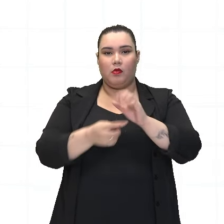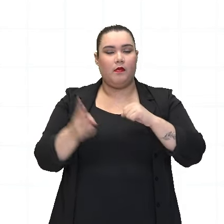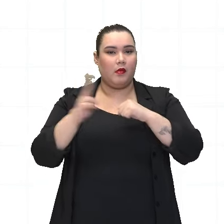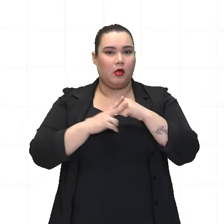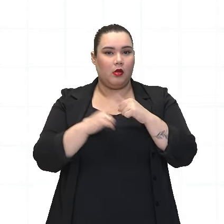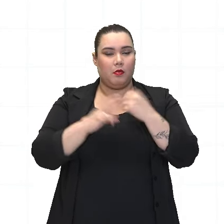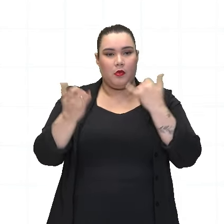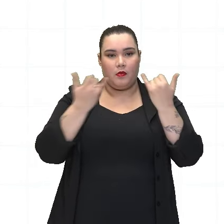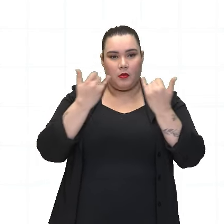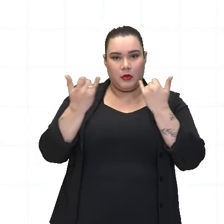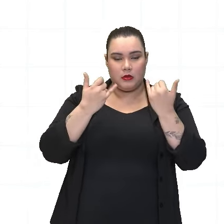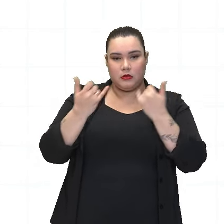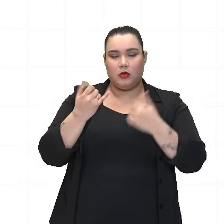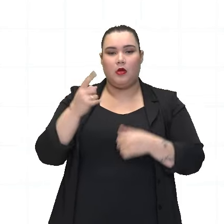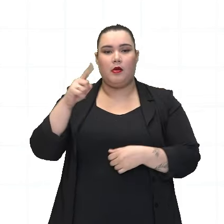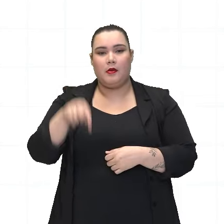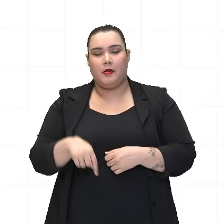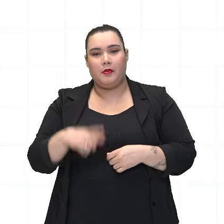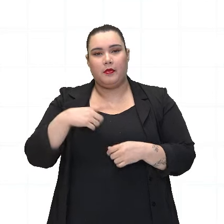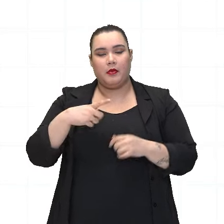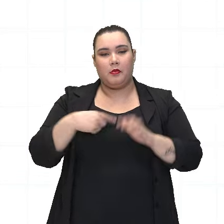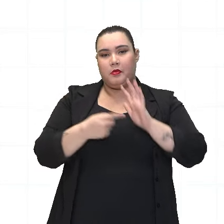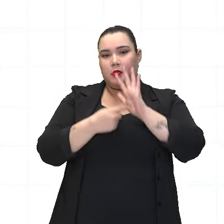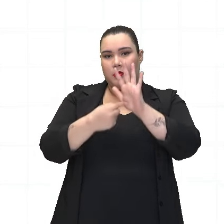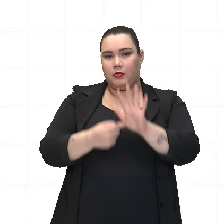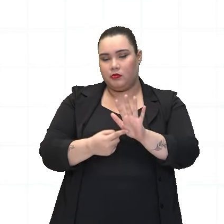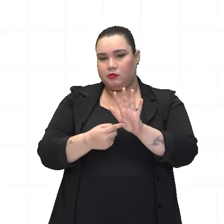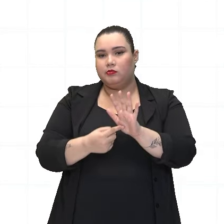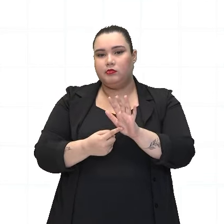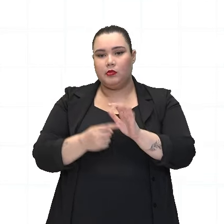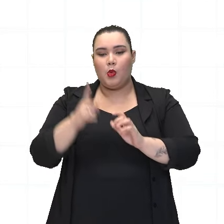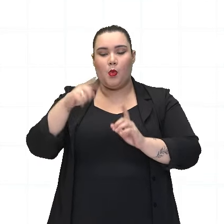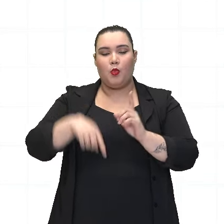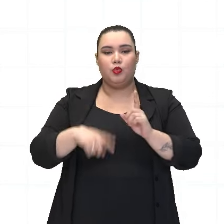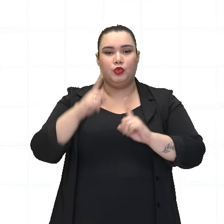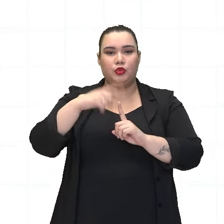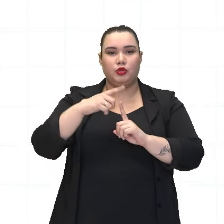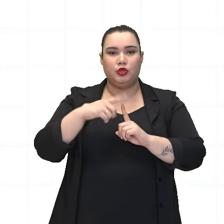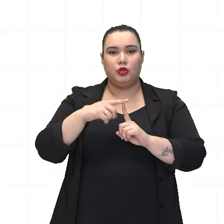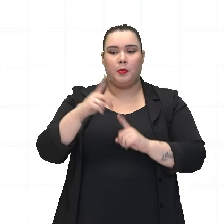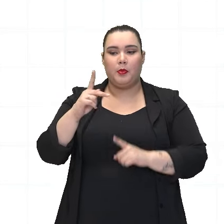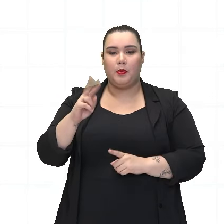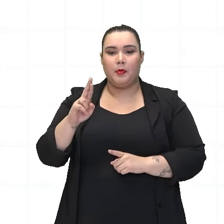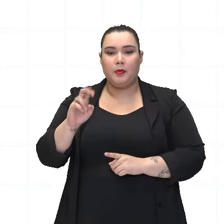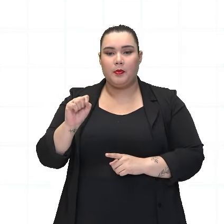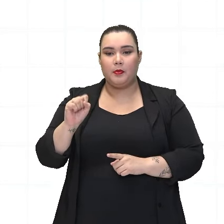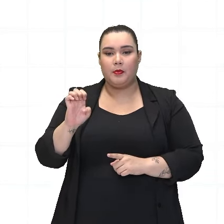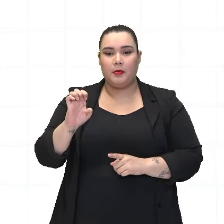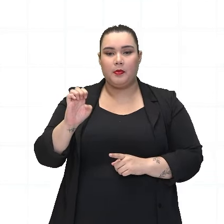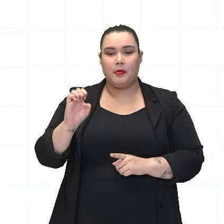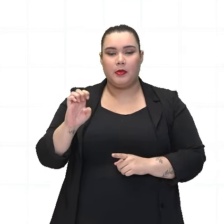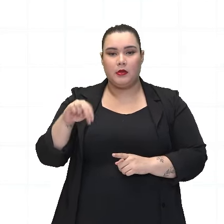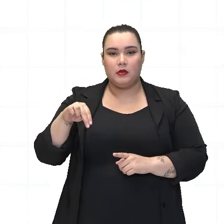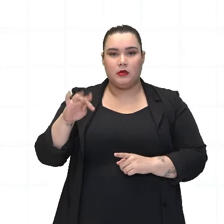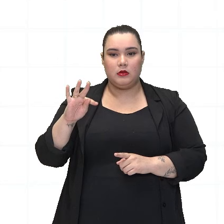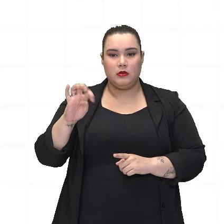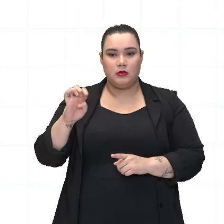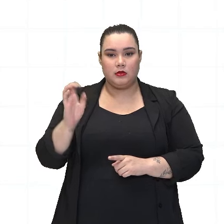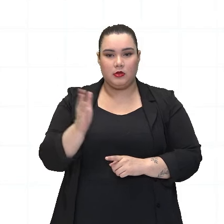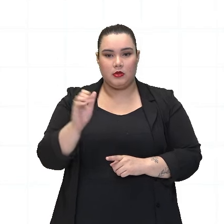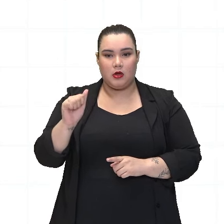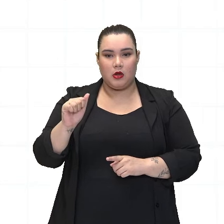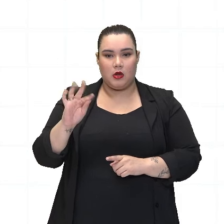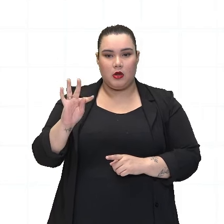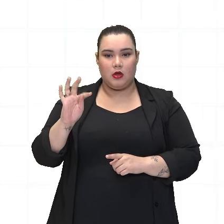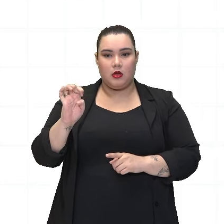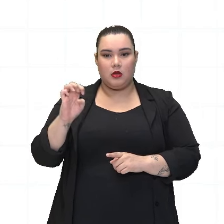informações, esse presente que acaba se tornando um presente atemporal. Então perceba que as informações que o texto traz, que os